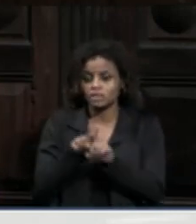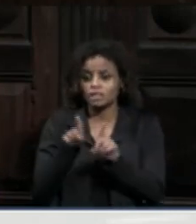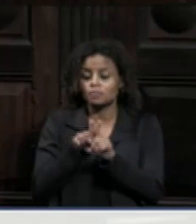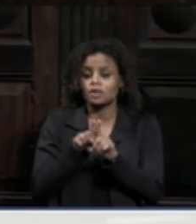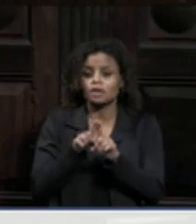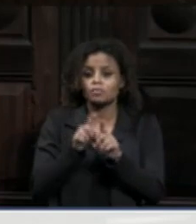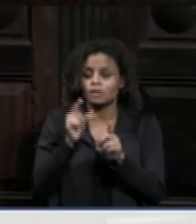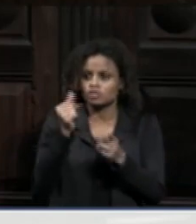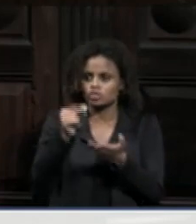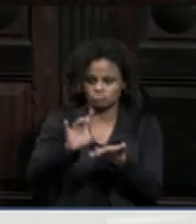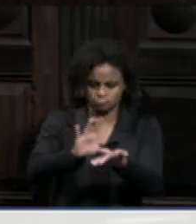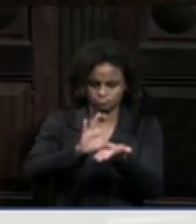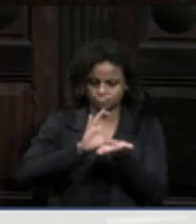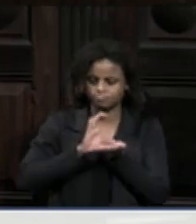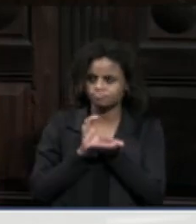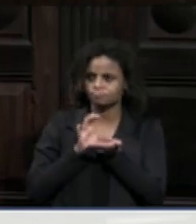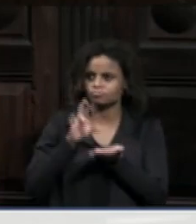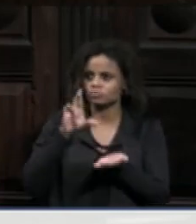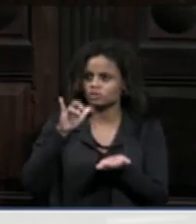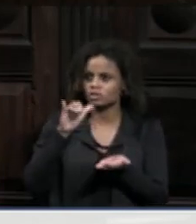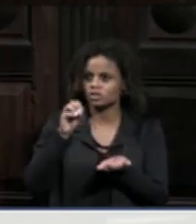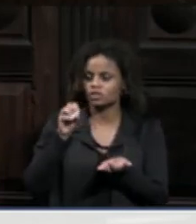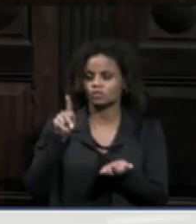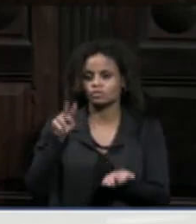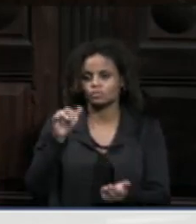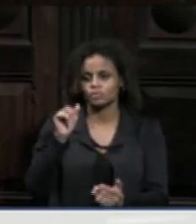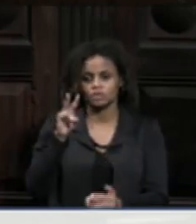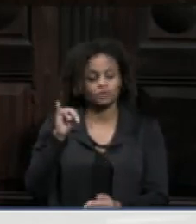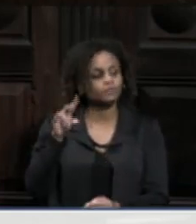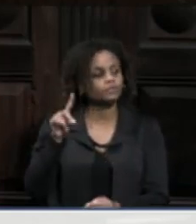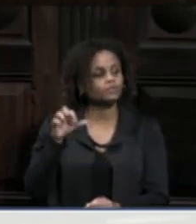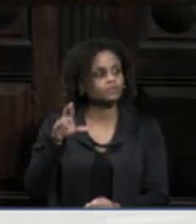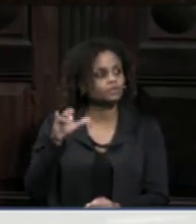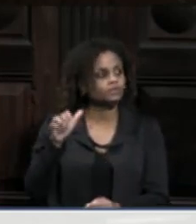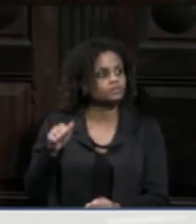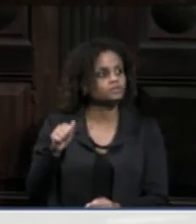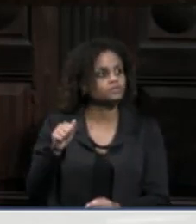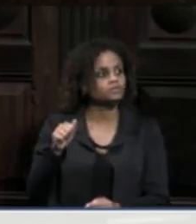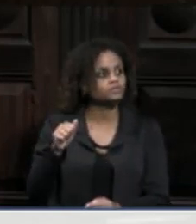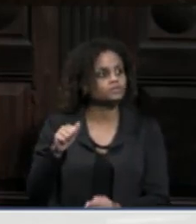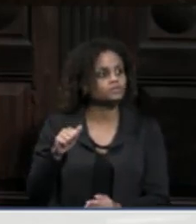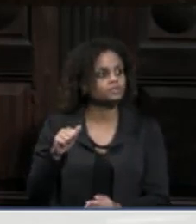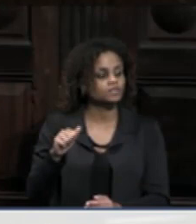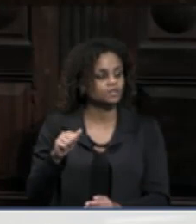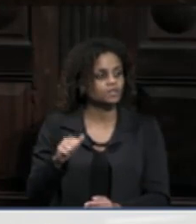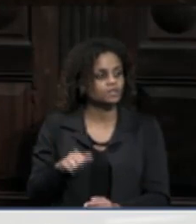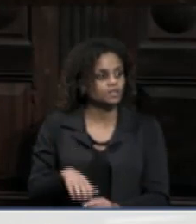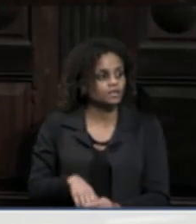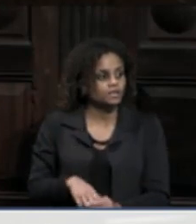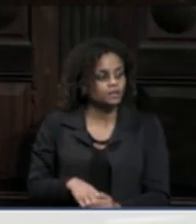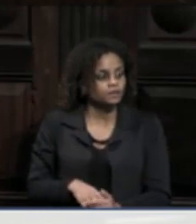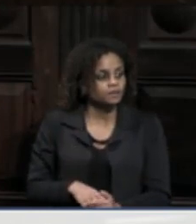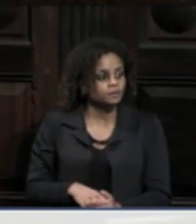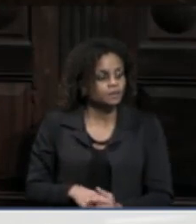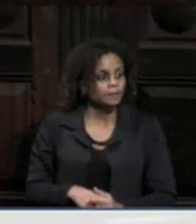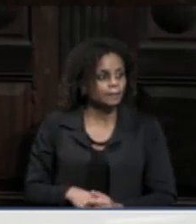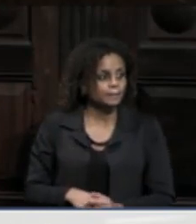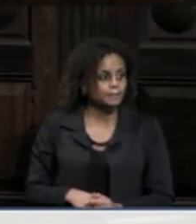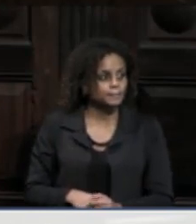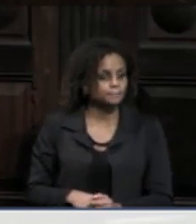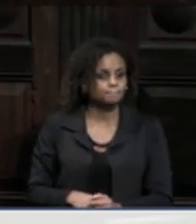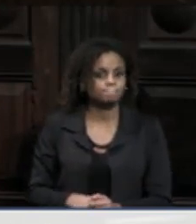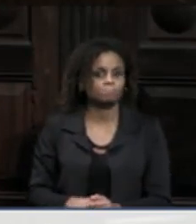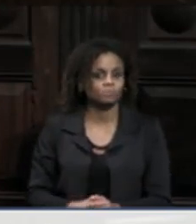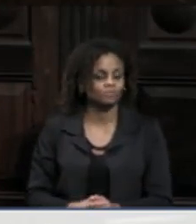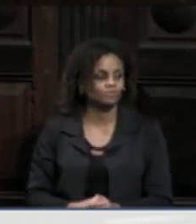que ficam transferidos do Tesouro Nacional para o Tesouro do Estado, devido a